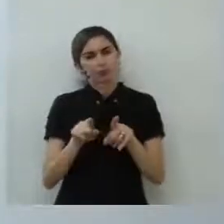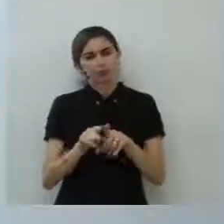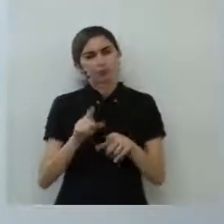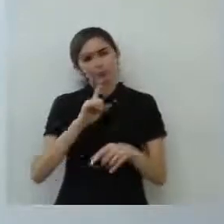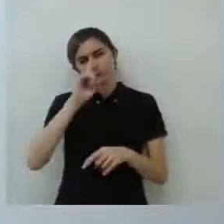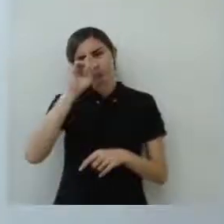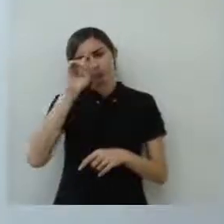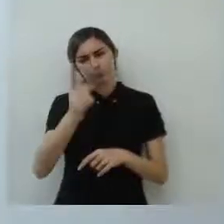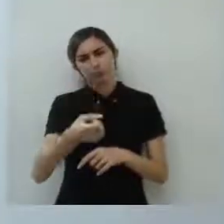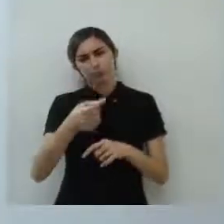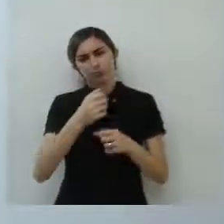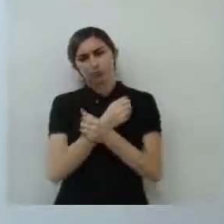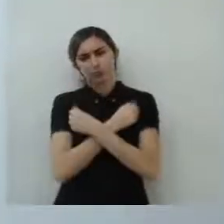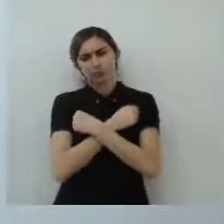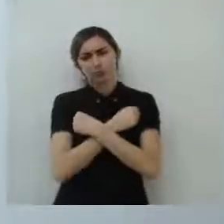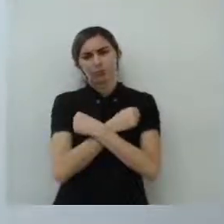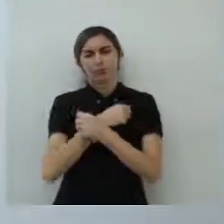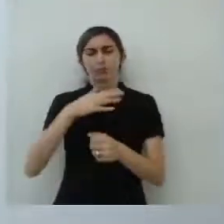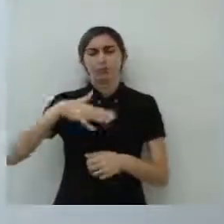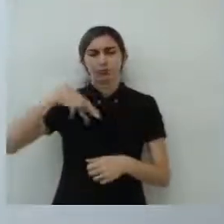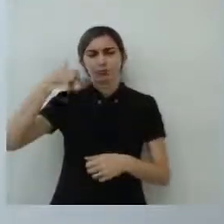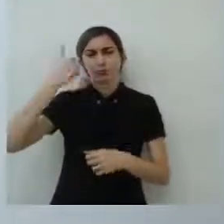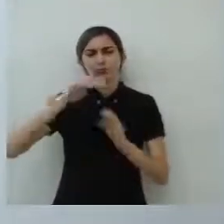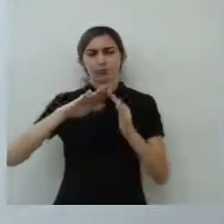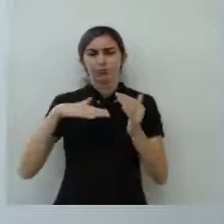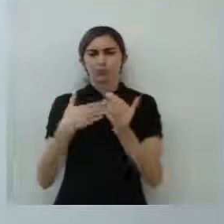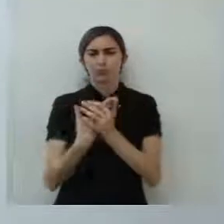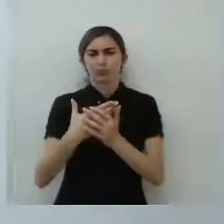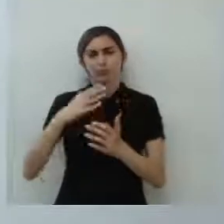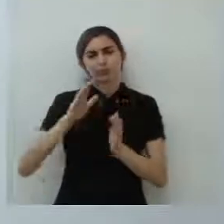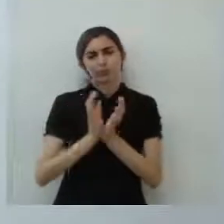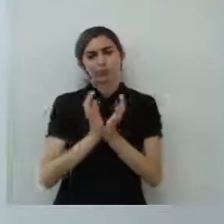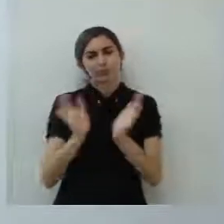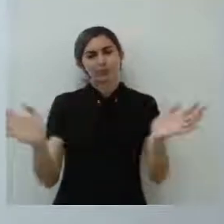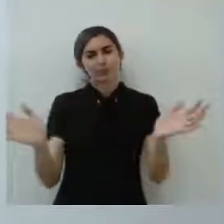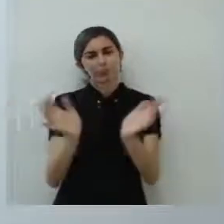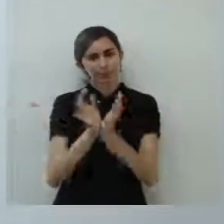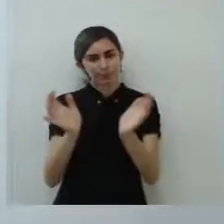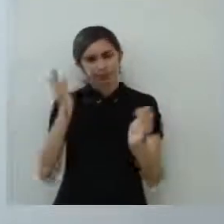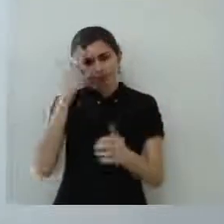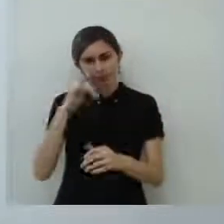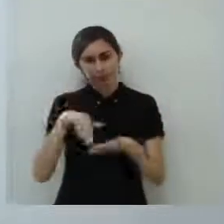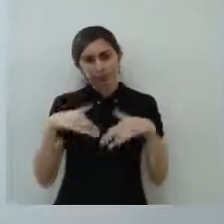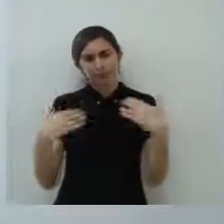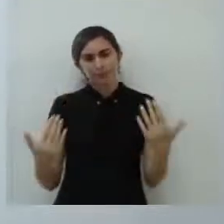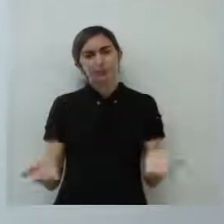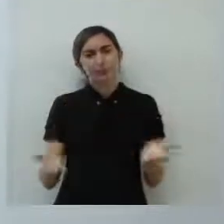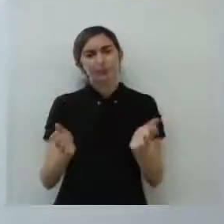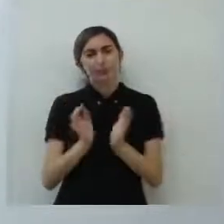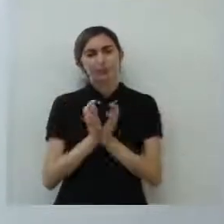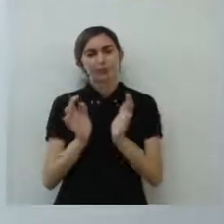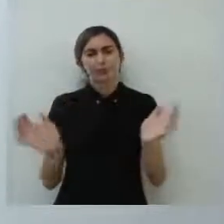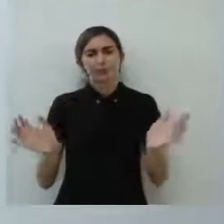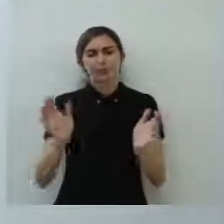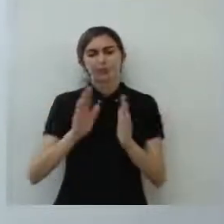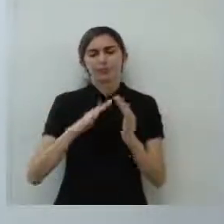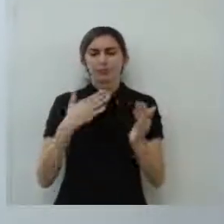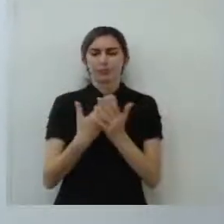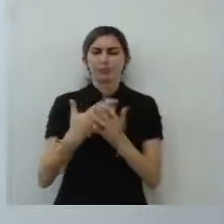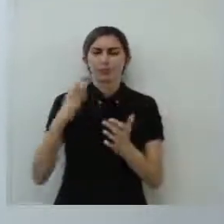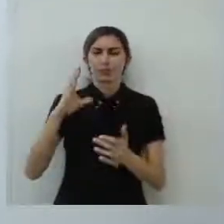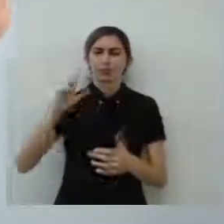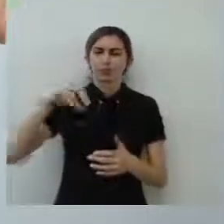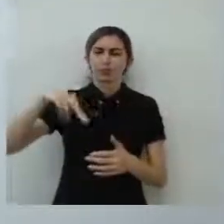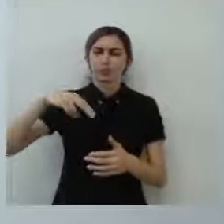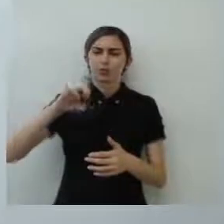mandar um abraço especial para a melhor escola de Camaragibe. Você sabe qual é? A melhor escola de Camaragibe é a Escola